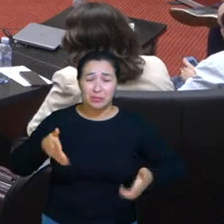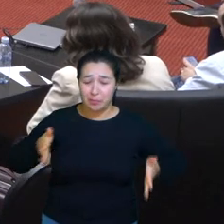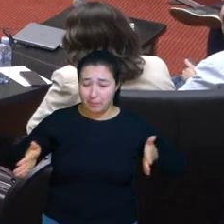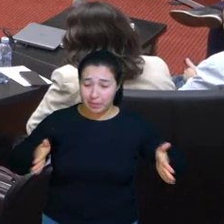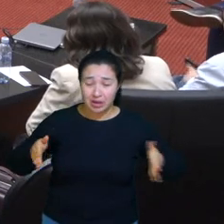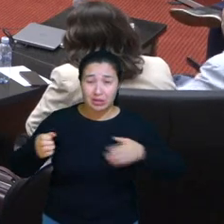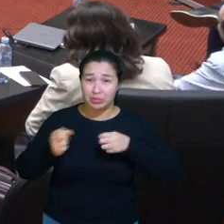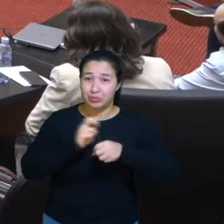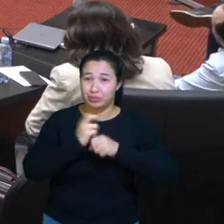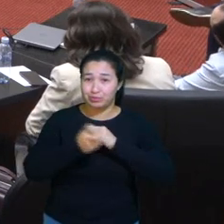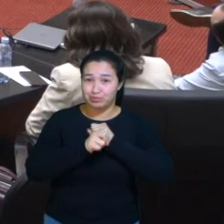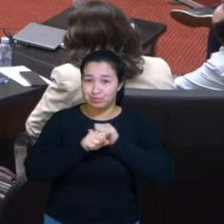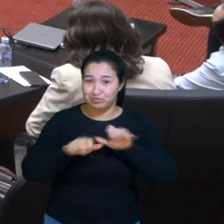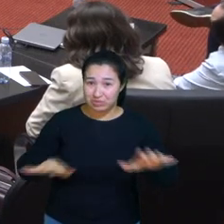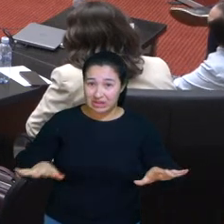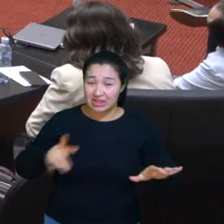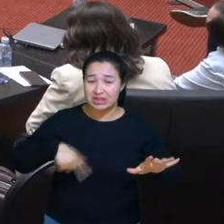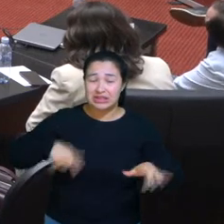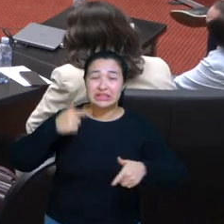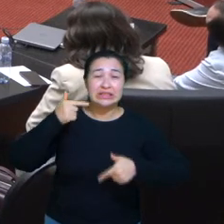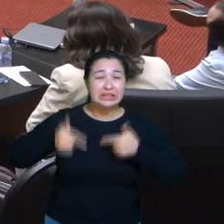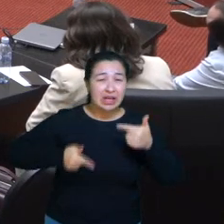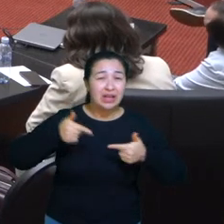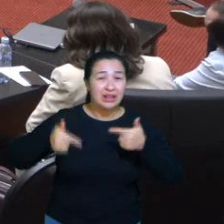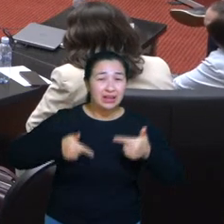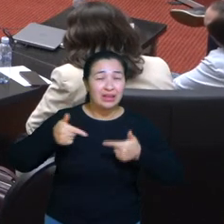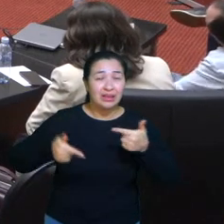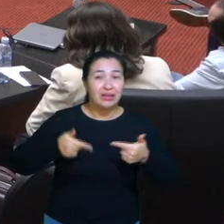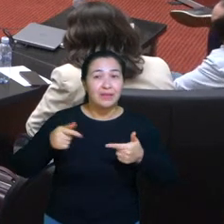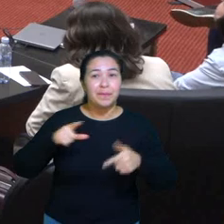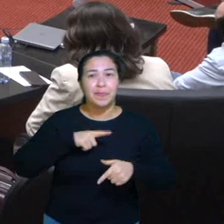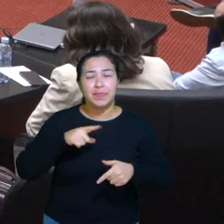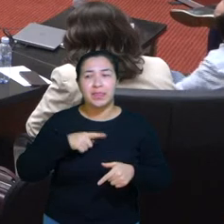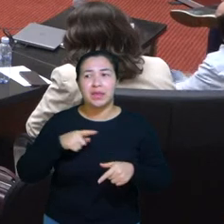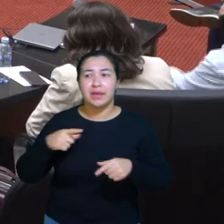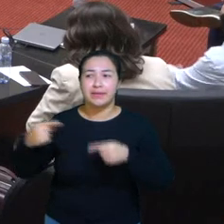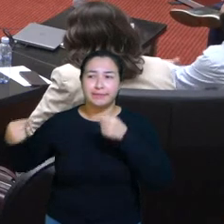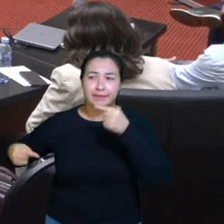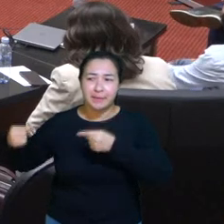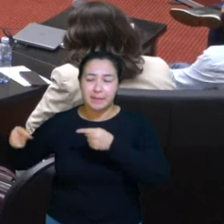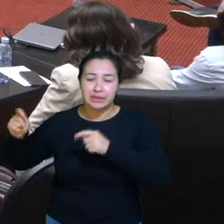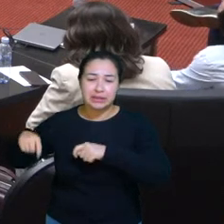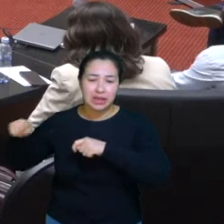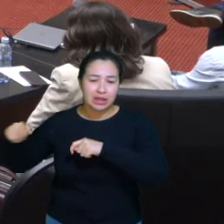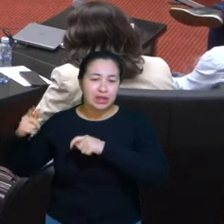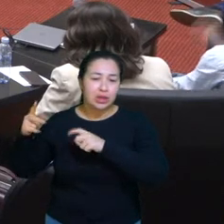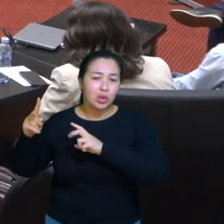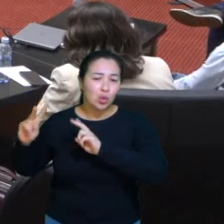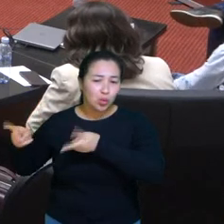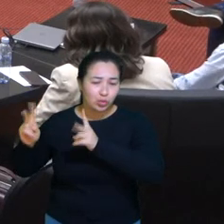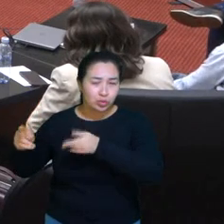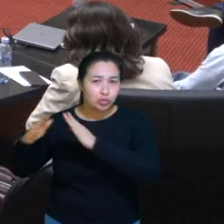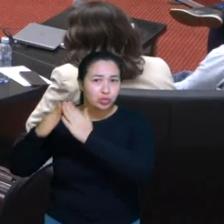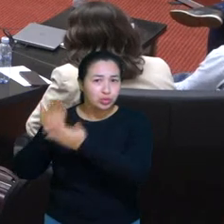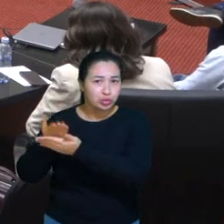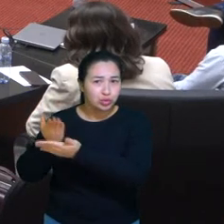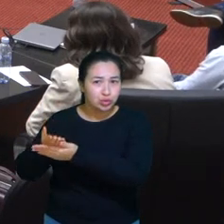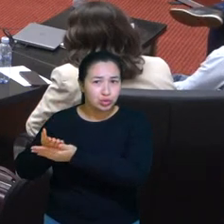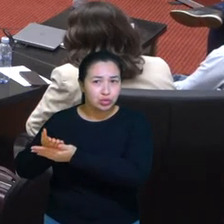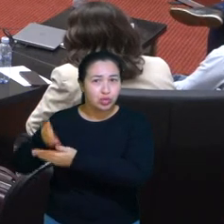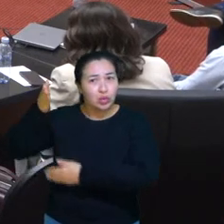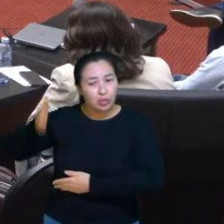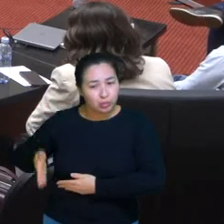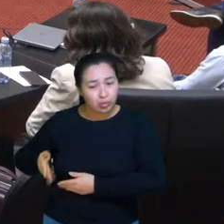pandemia e entramos no debate entre garantir a aula né e garantir que os professores